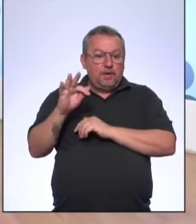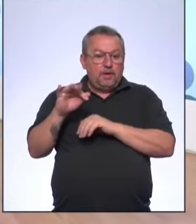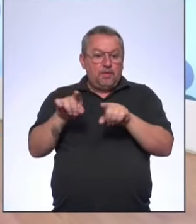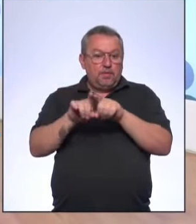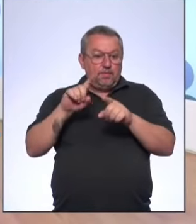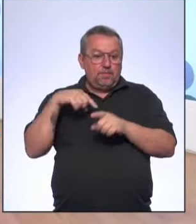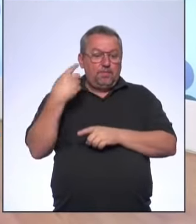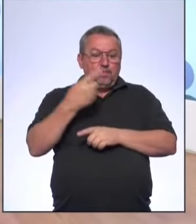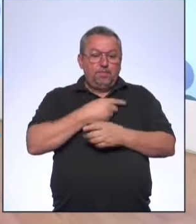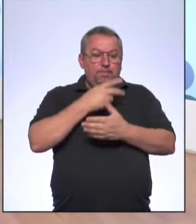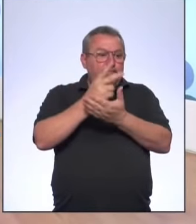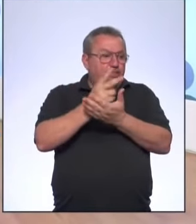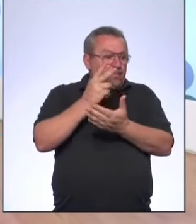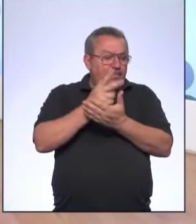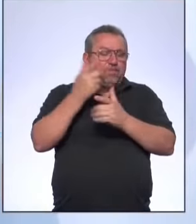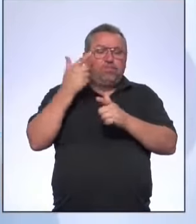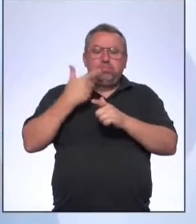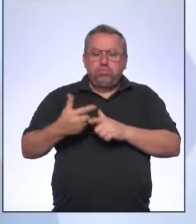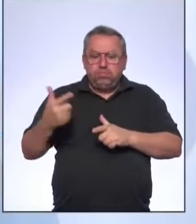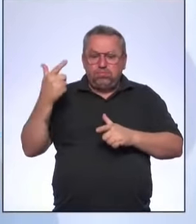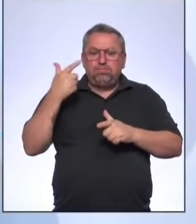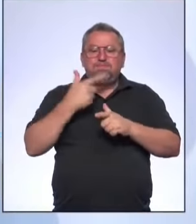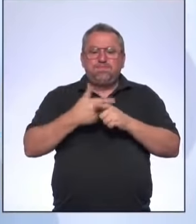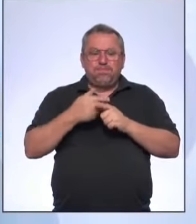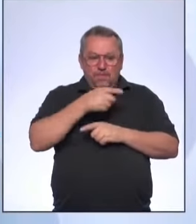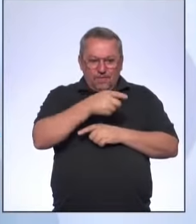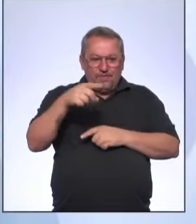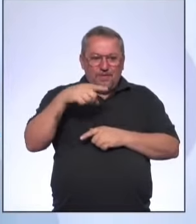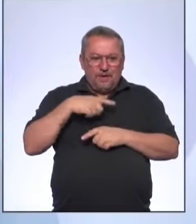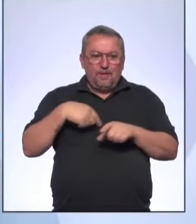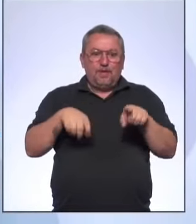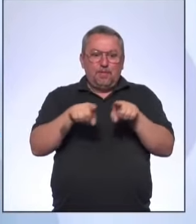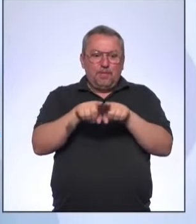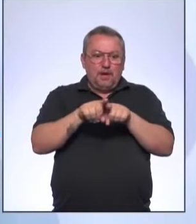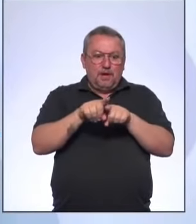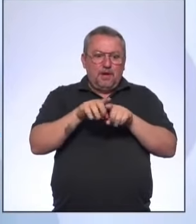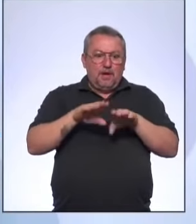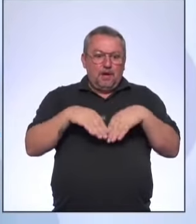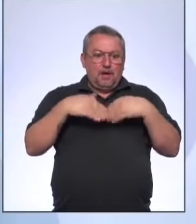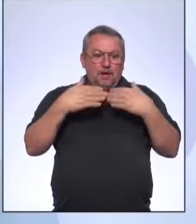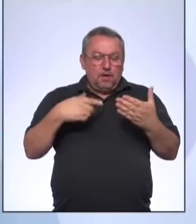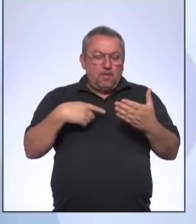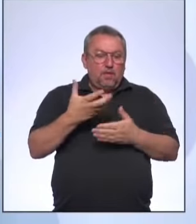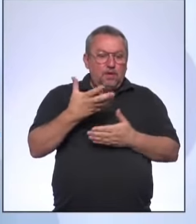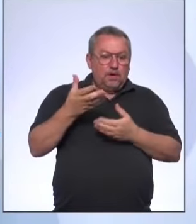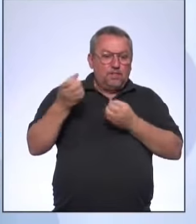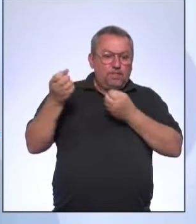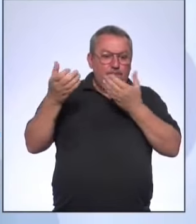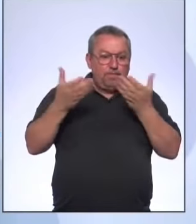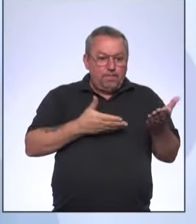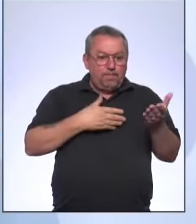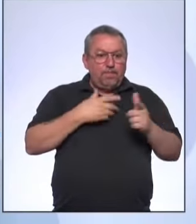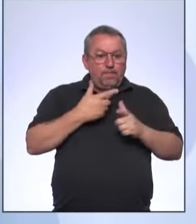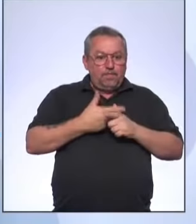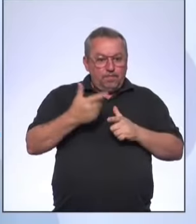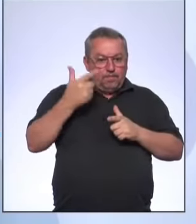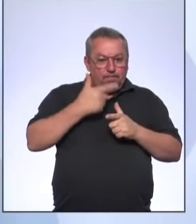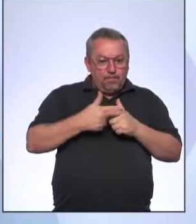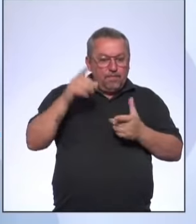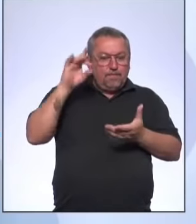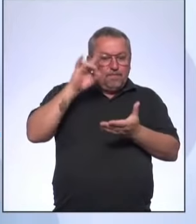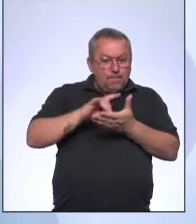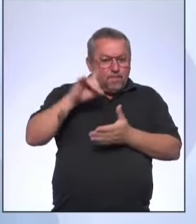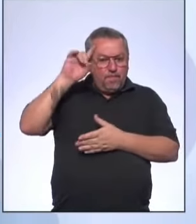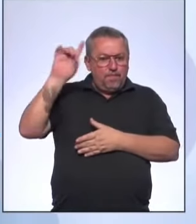então todos os mesmos conflitos os mesmos problemas que vocês têm eu também tenho então eu procurei trazer o meu problema da